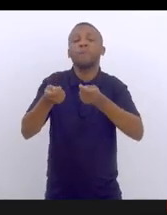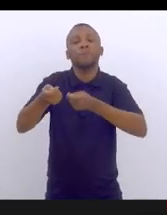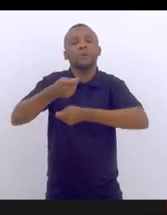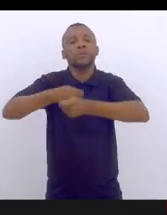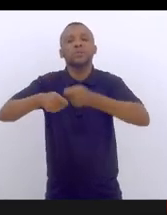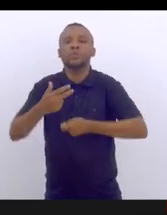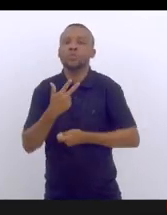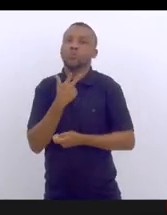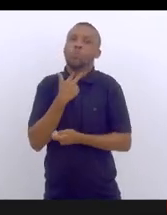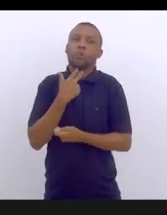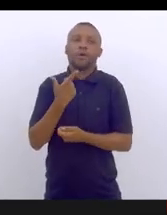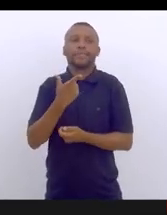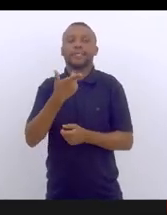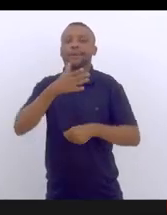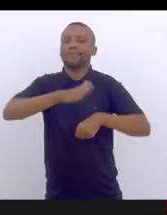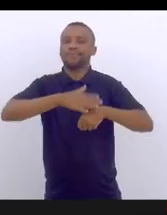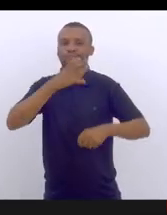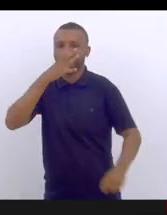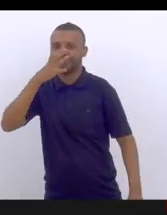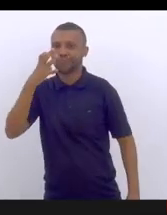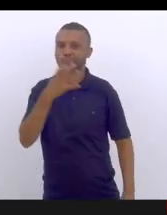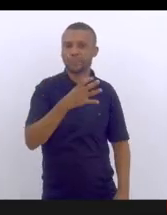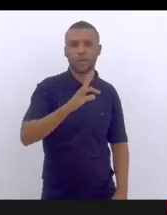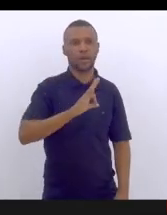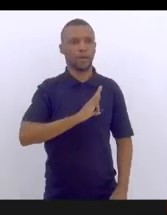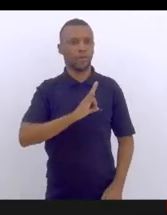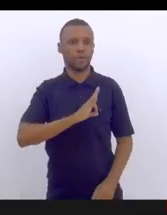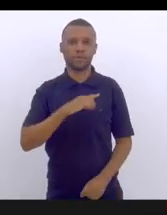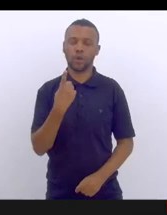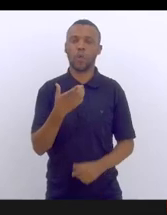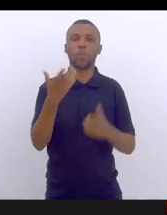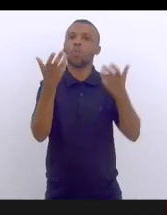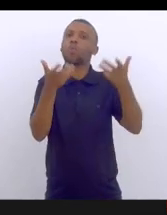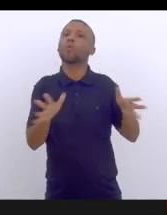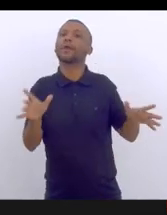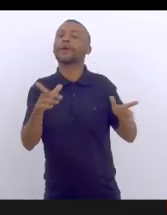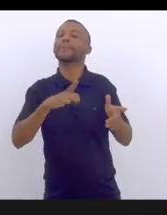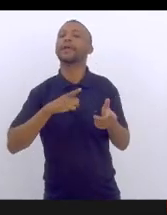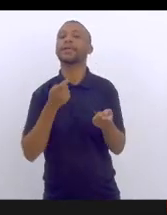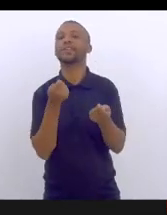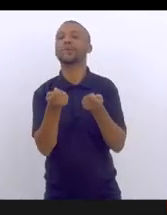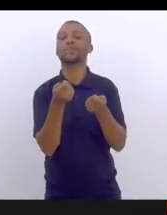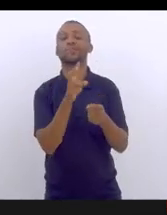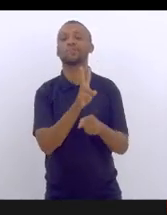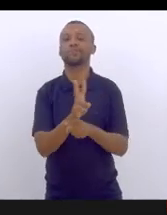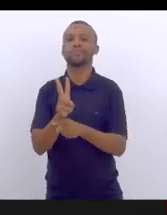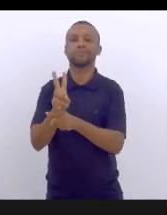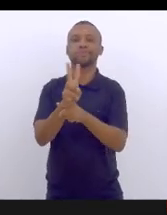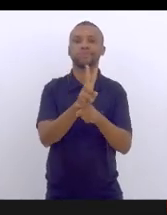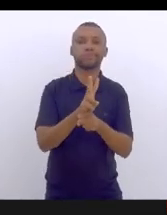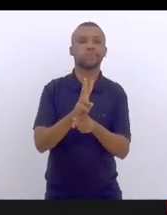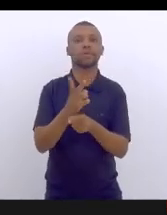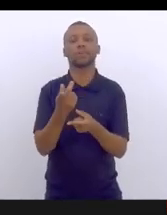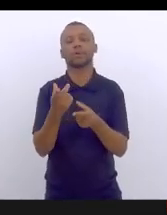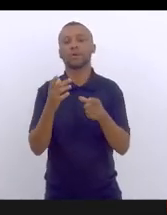mão da Polícia Militar, né? A gente não deseja também ficar com esse controle dos